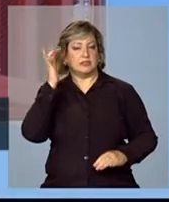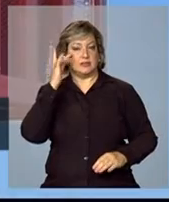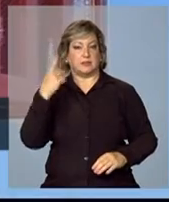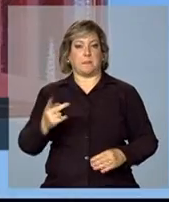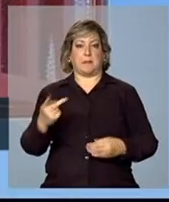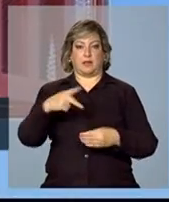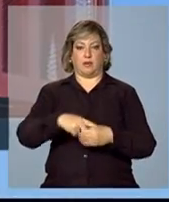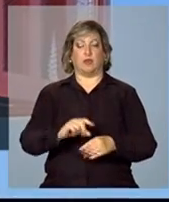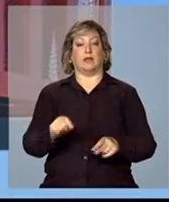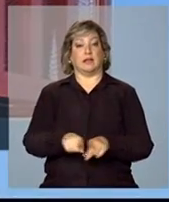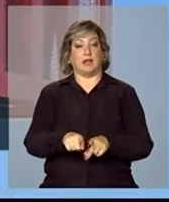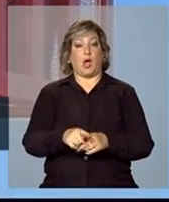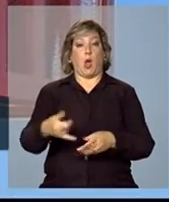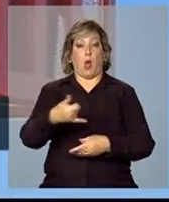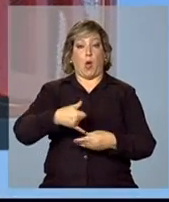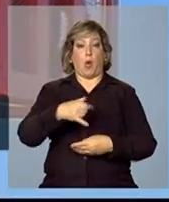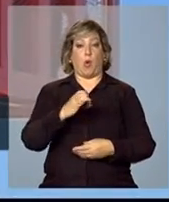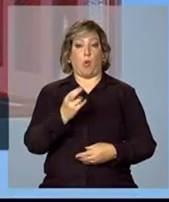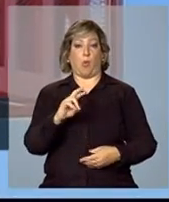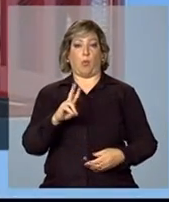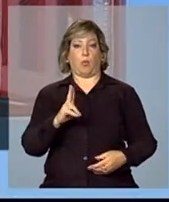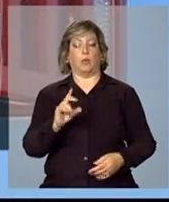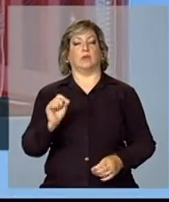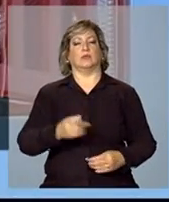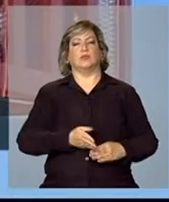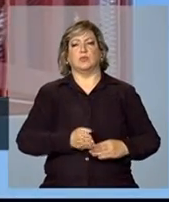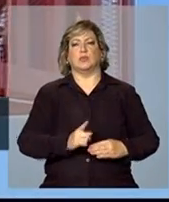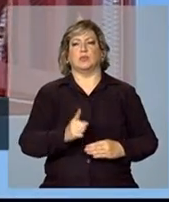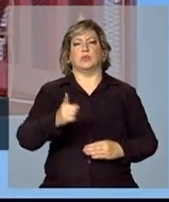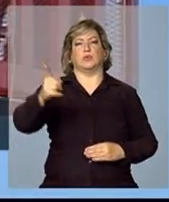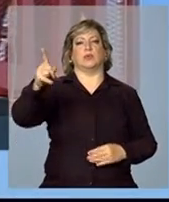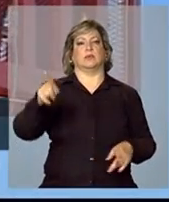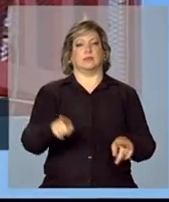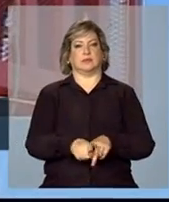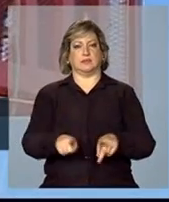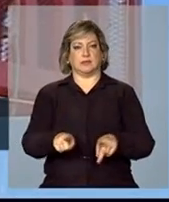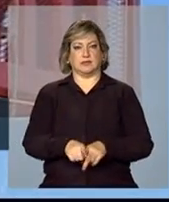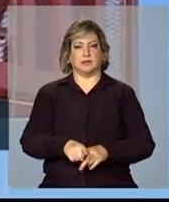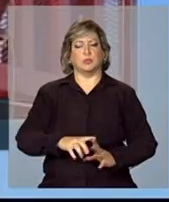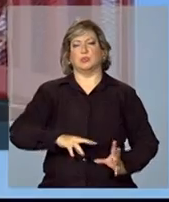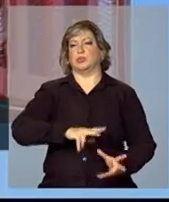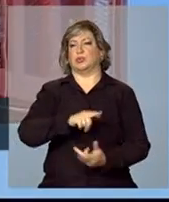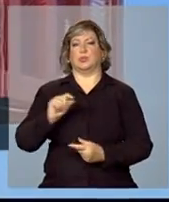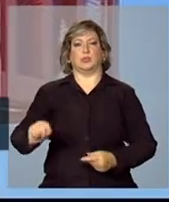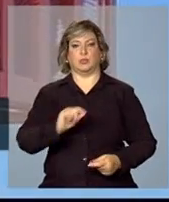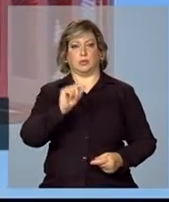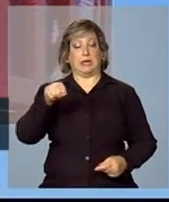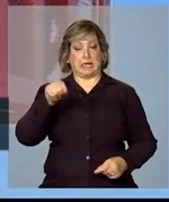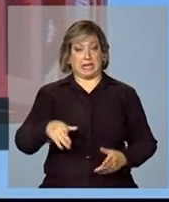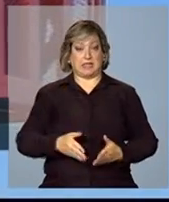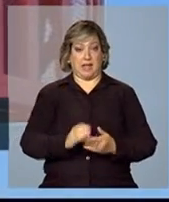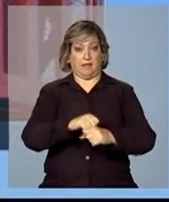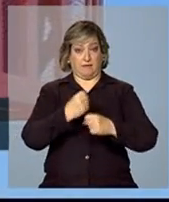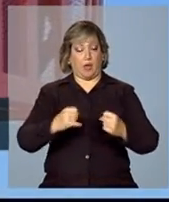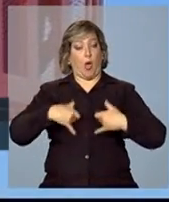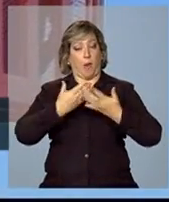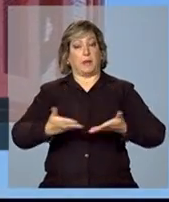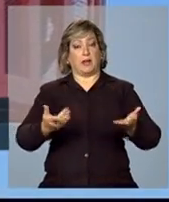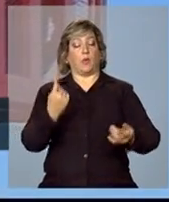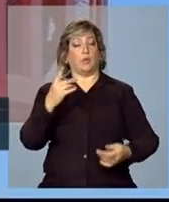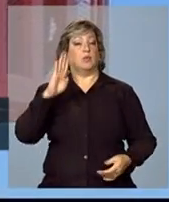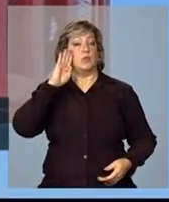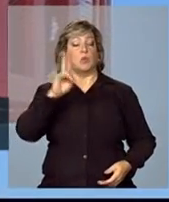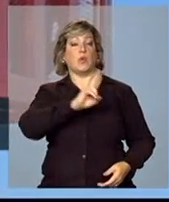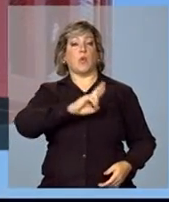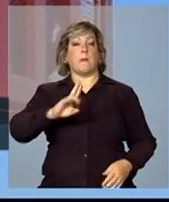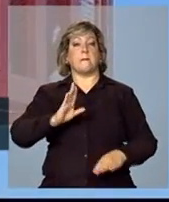principalmente em rotas internacionais de longo curso o navio homenageia um dos mais importantes nomes